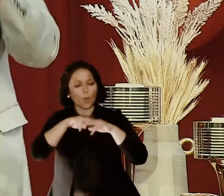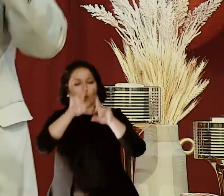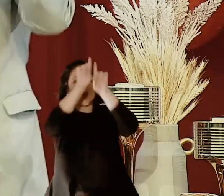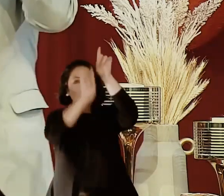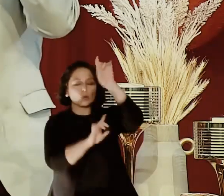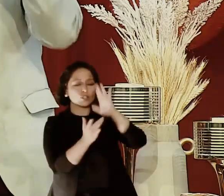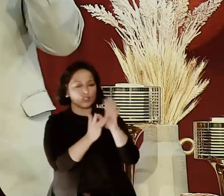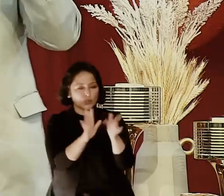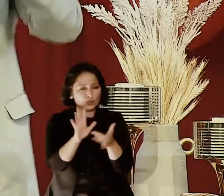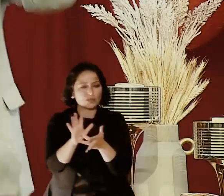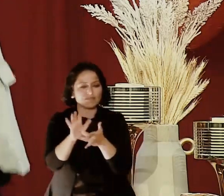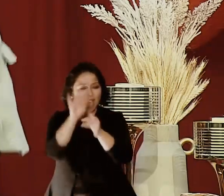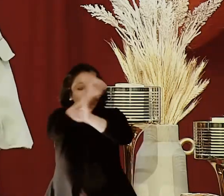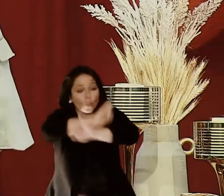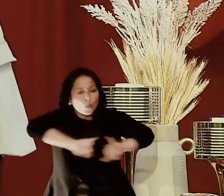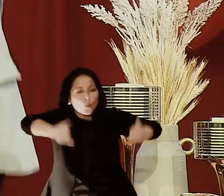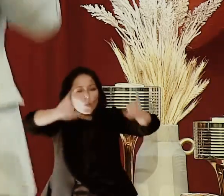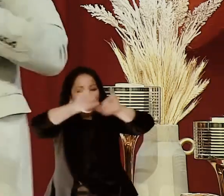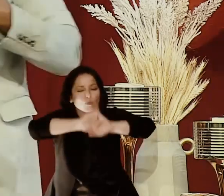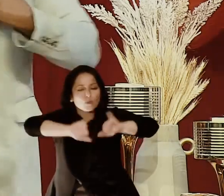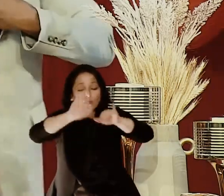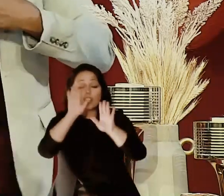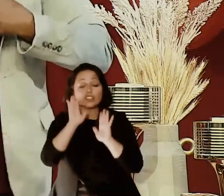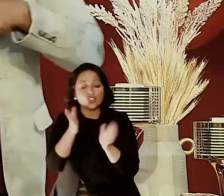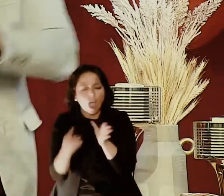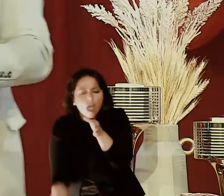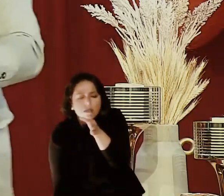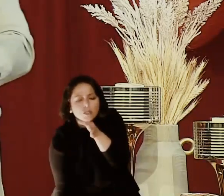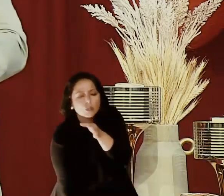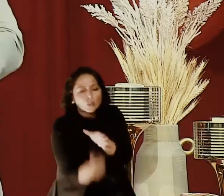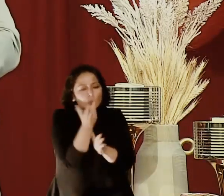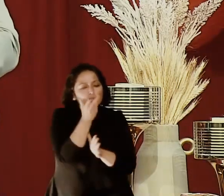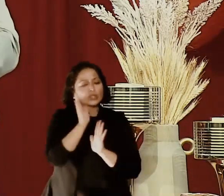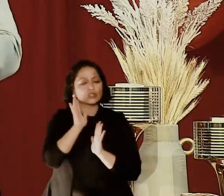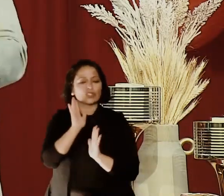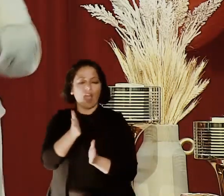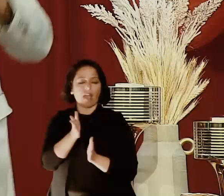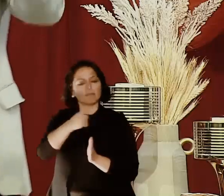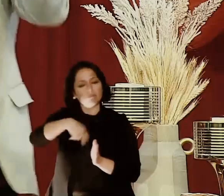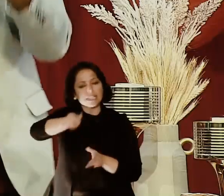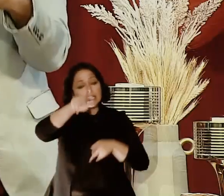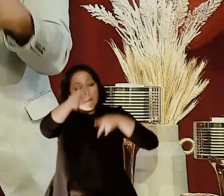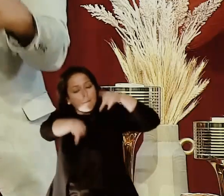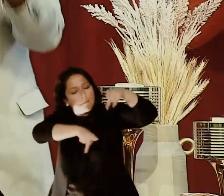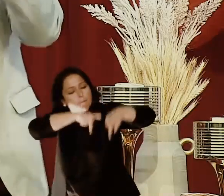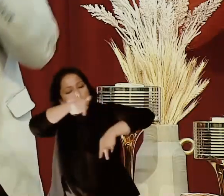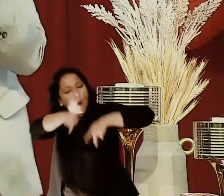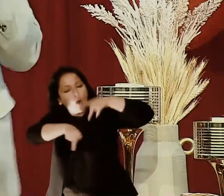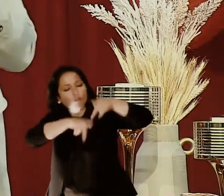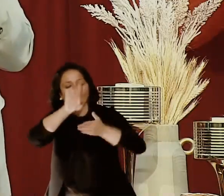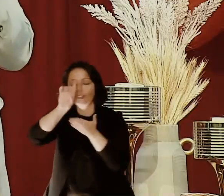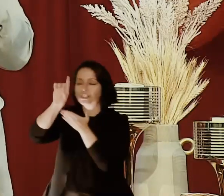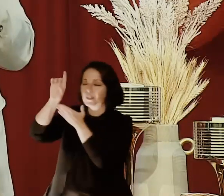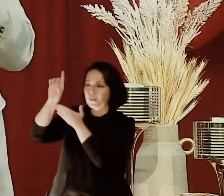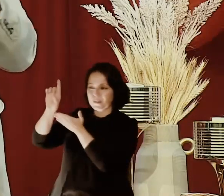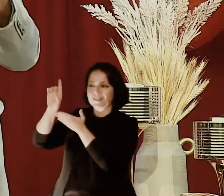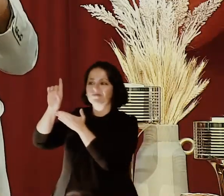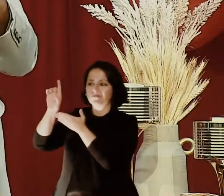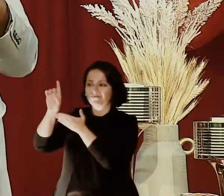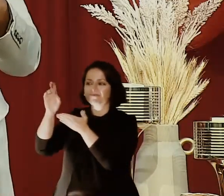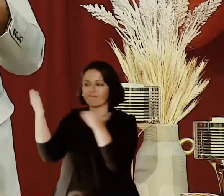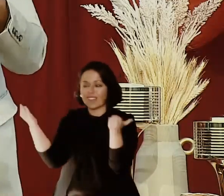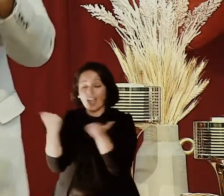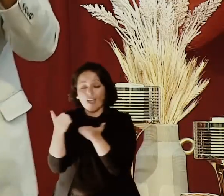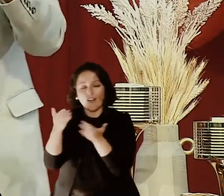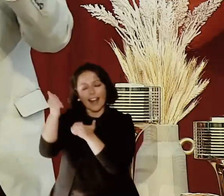de que a luz não apenas viria, mas ela já surgiu para este povo, para o povo de Deus. E